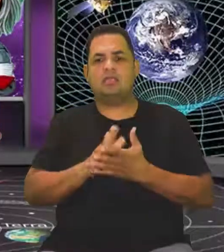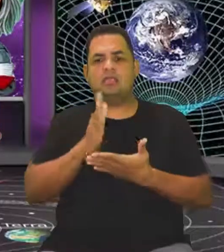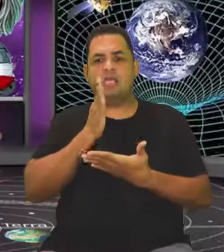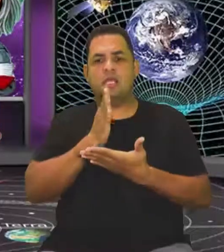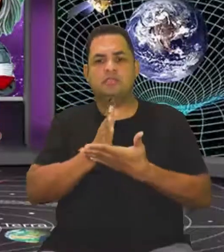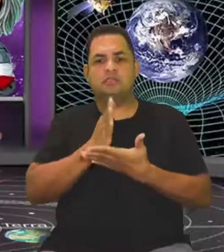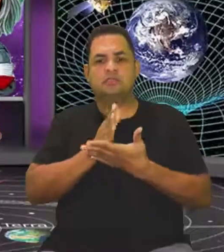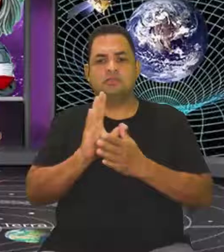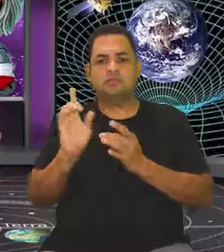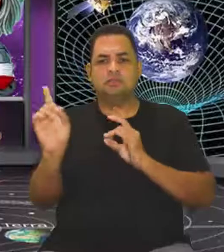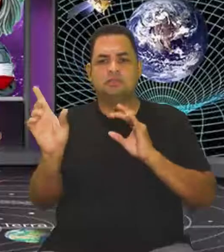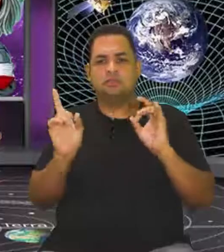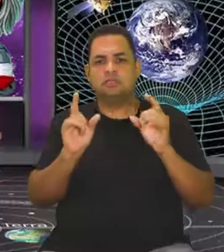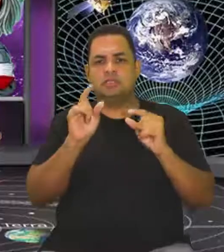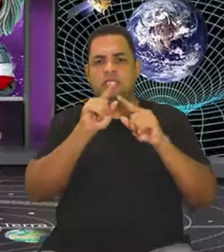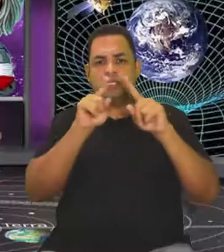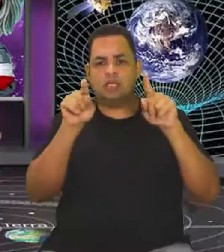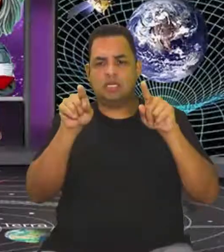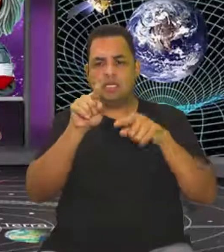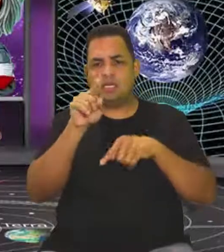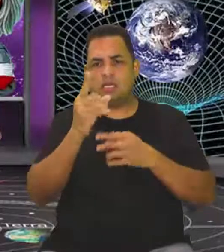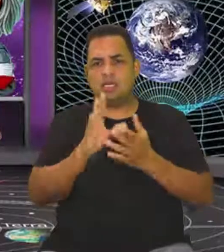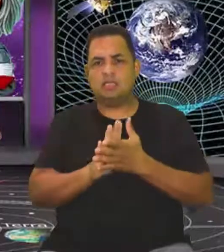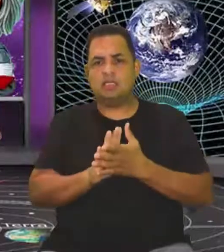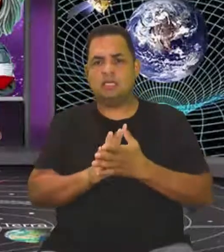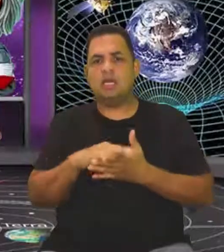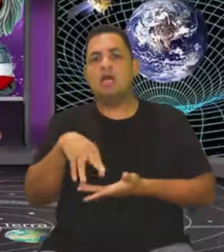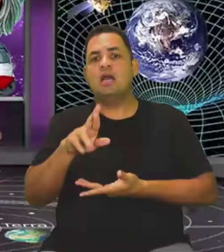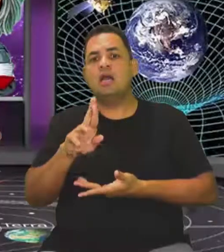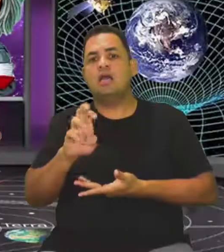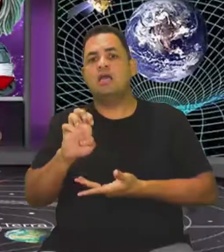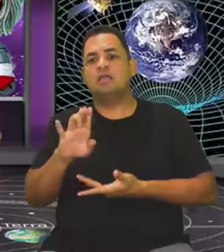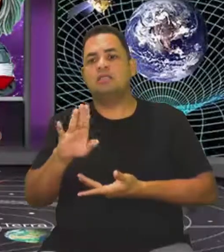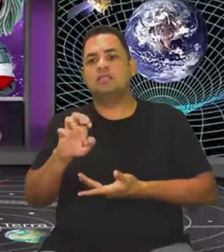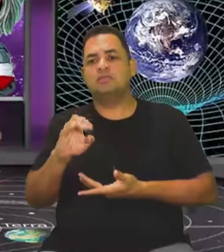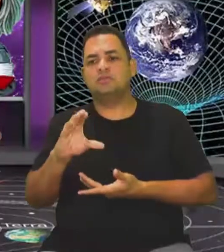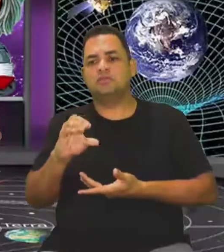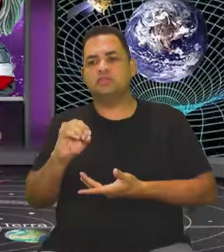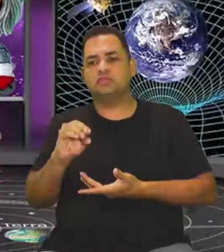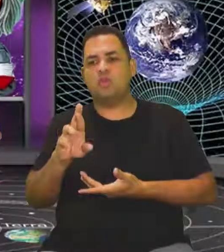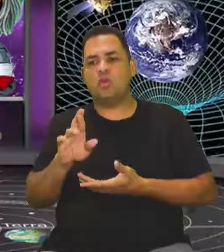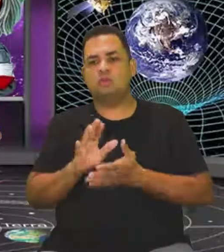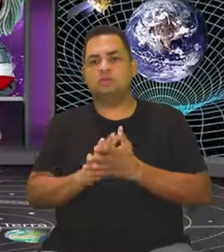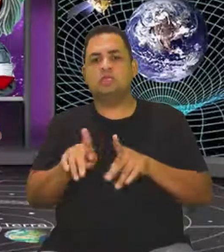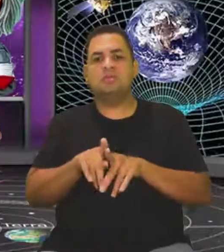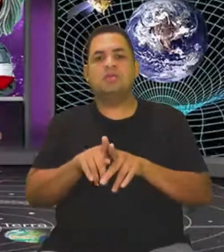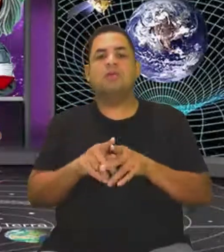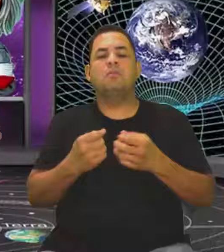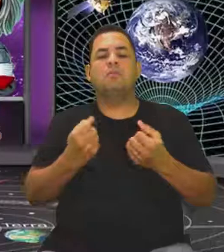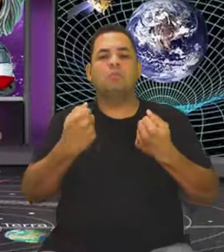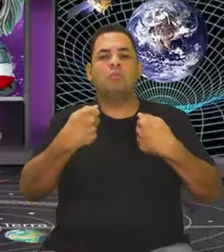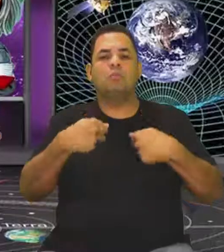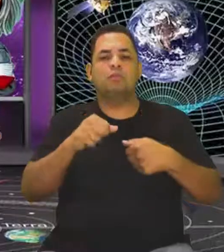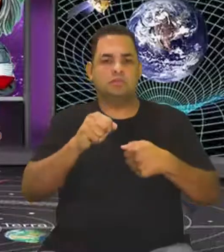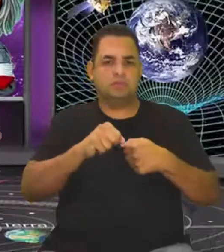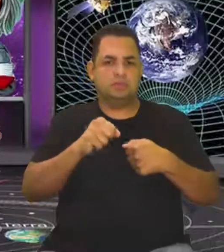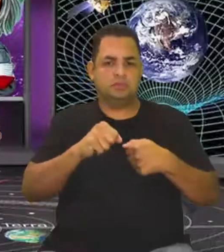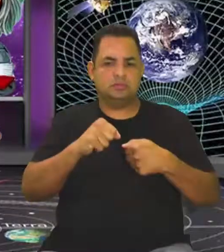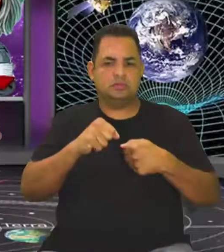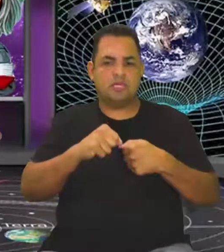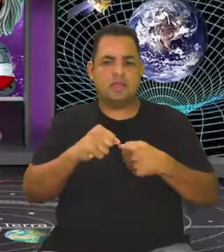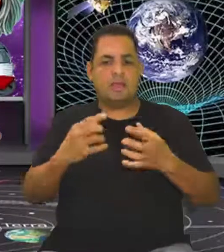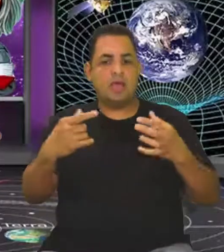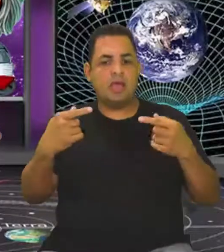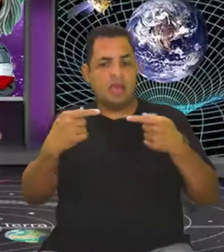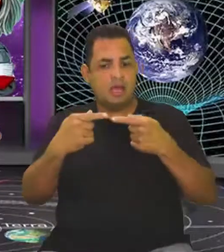divide para cada resistor. Nós também podemos associar lâmpadas. Lembra que eu fiz uma simulação para vocês na aula